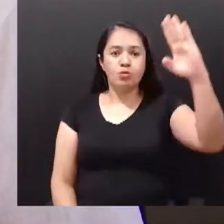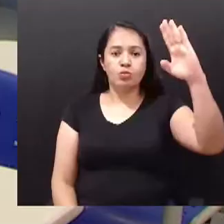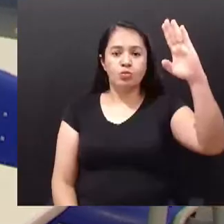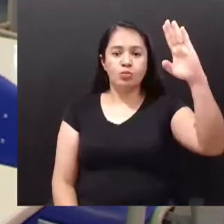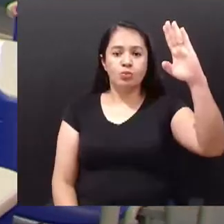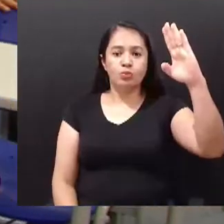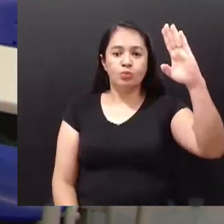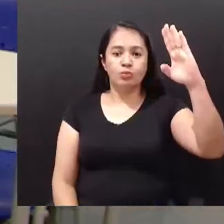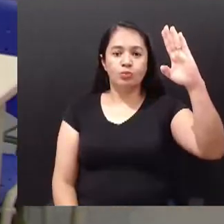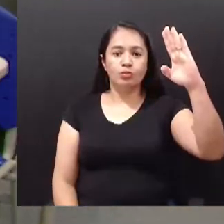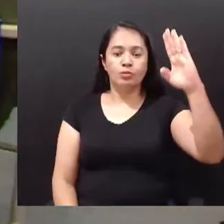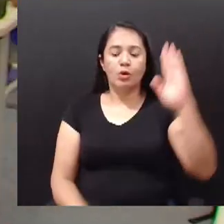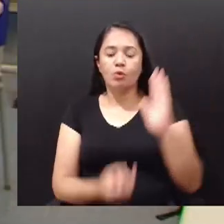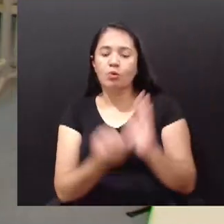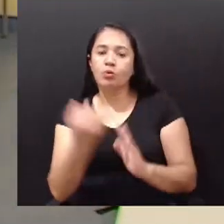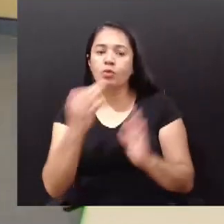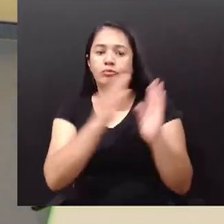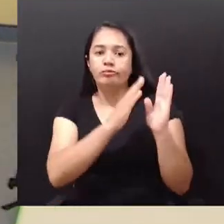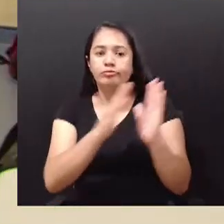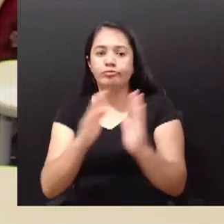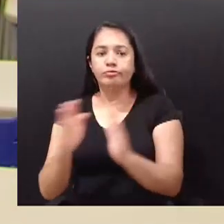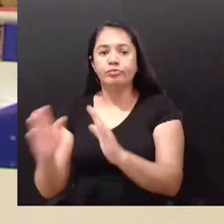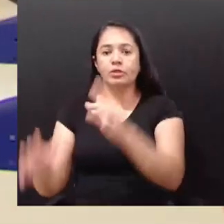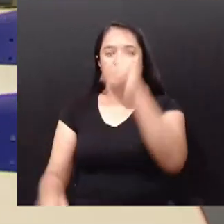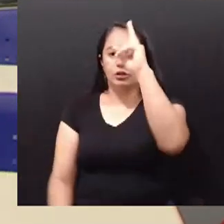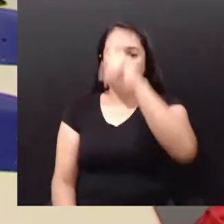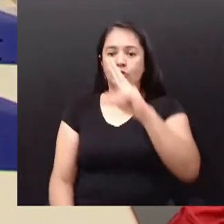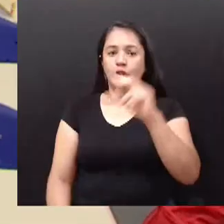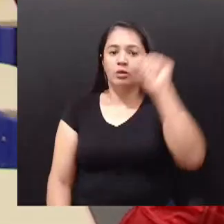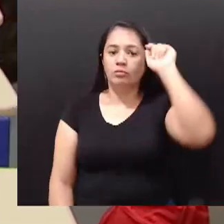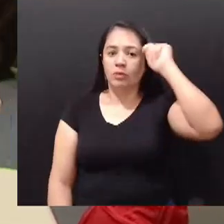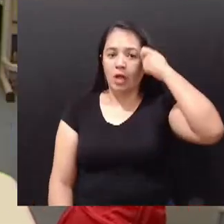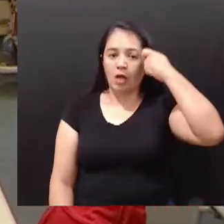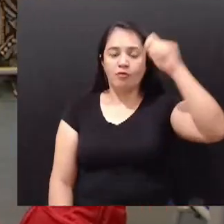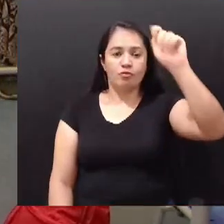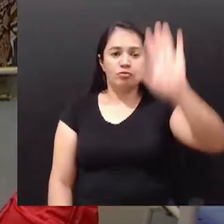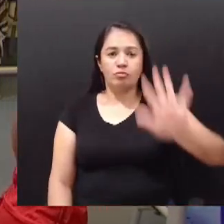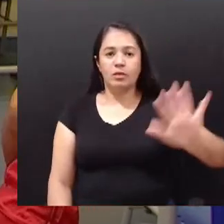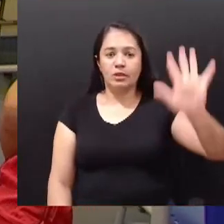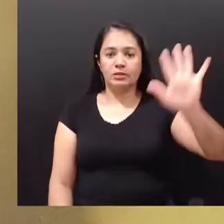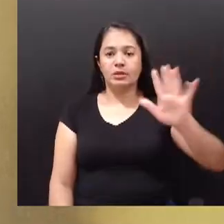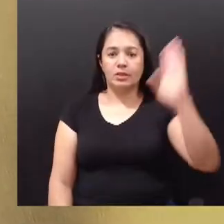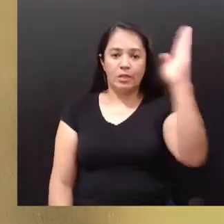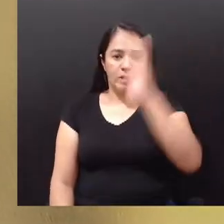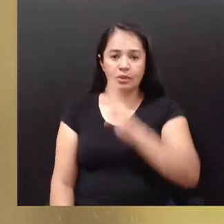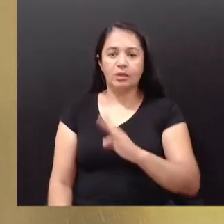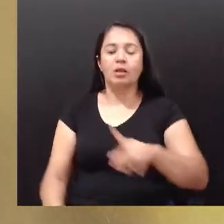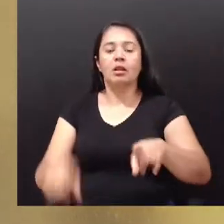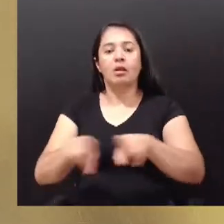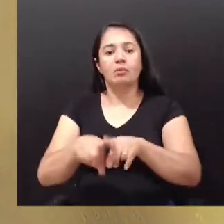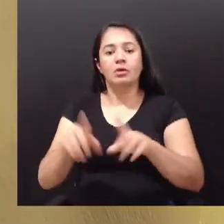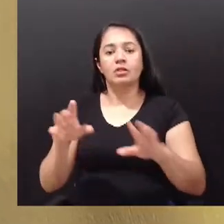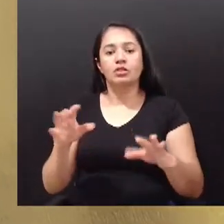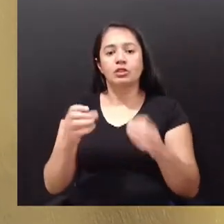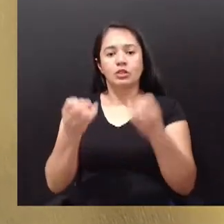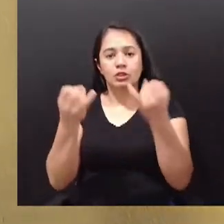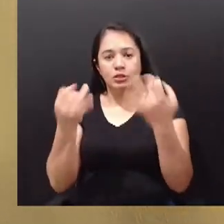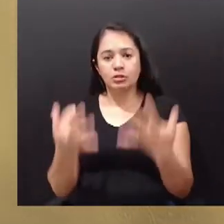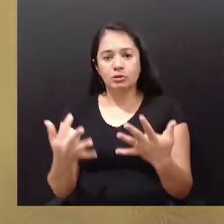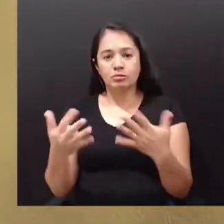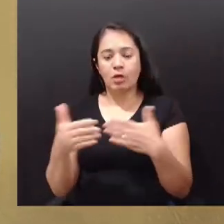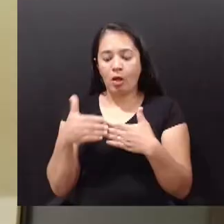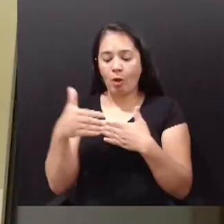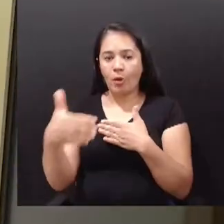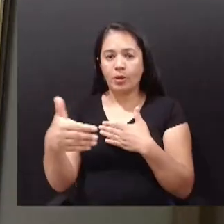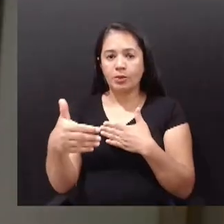acervos referentes à história afro-brasileira, mas também à história brasileira, né? Ele vai contar, a partir do seu acervo,